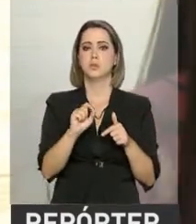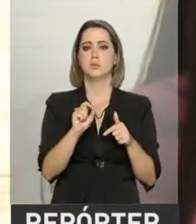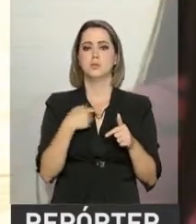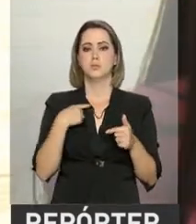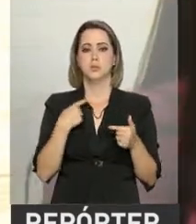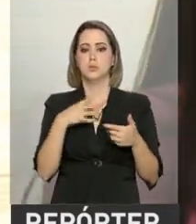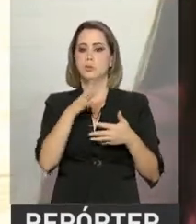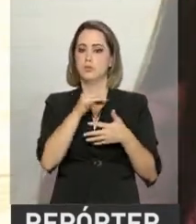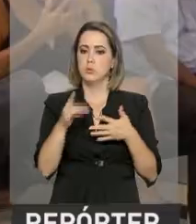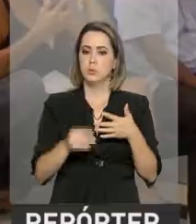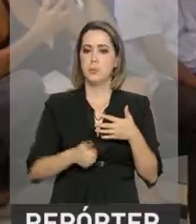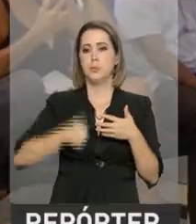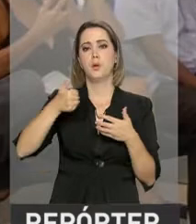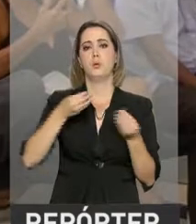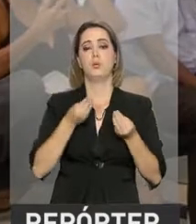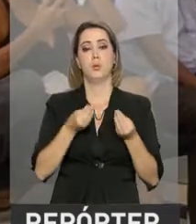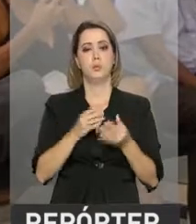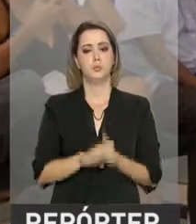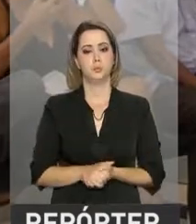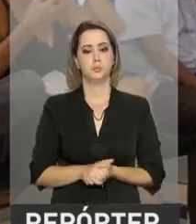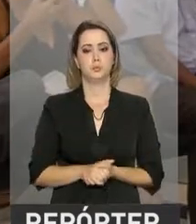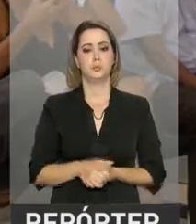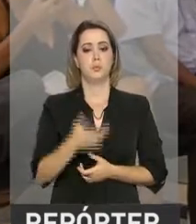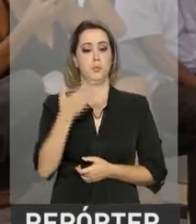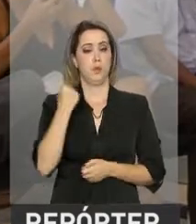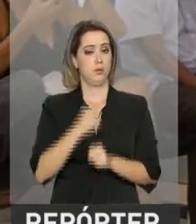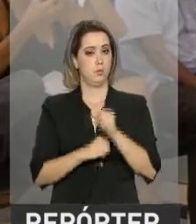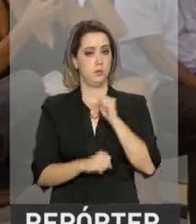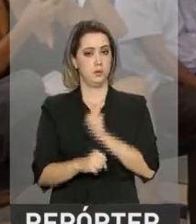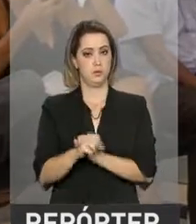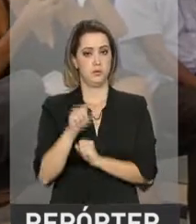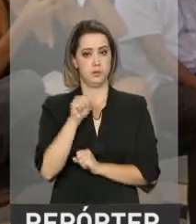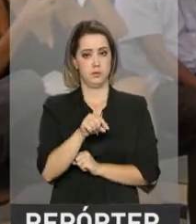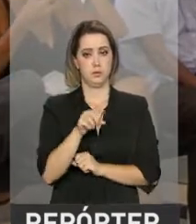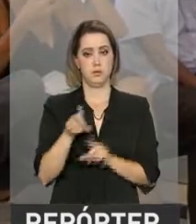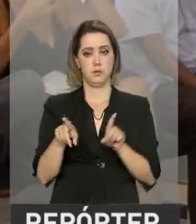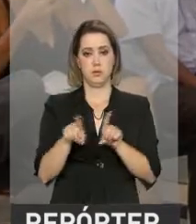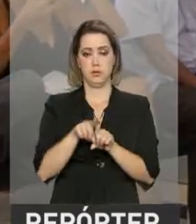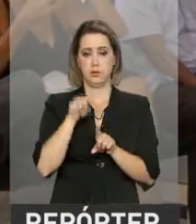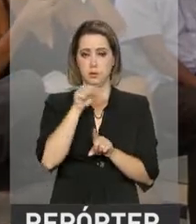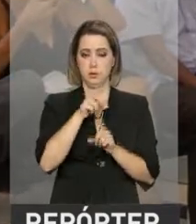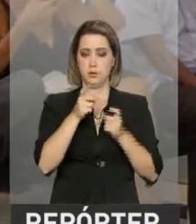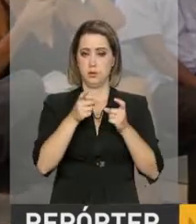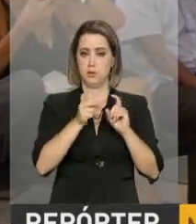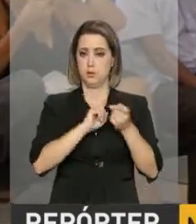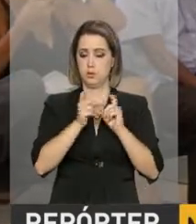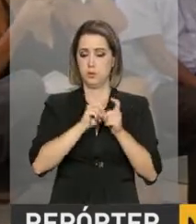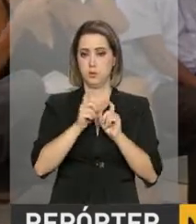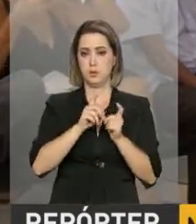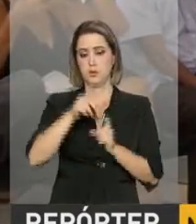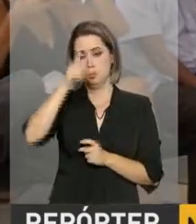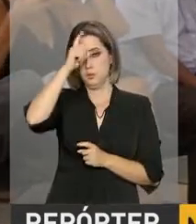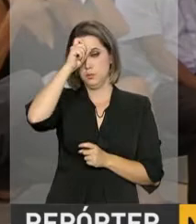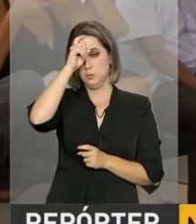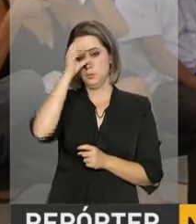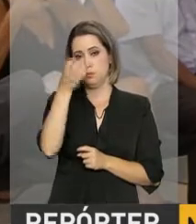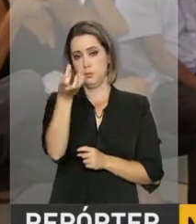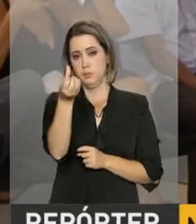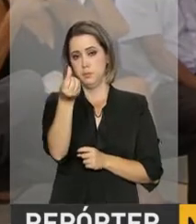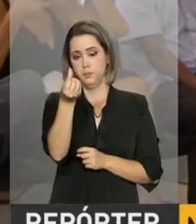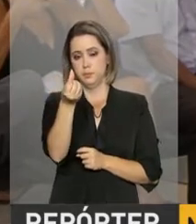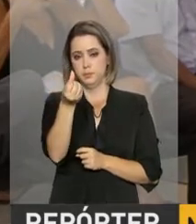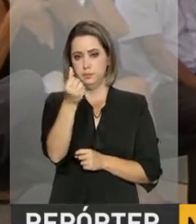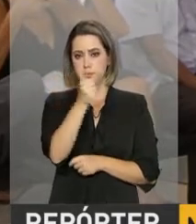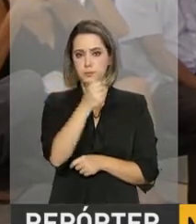te ações de melhoria no ano passado a ouvidoria geral do departamento de gestão hospitalar responsável pelas seis unidades